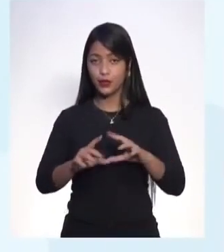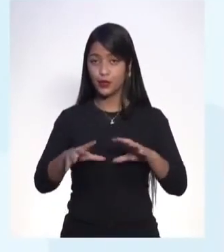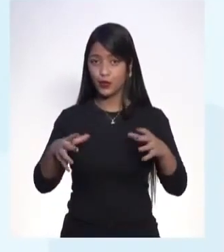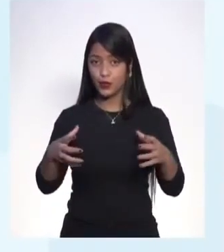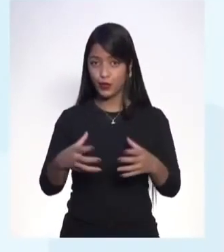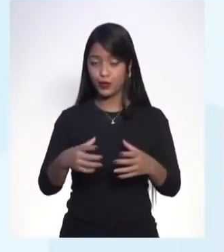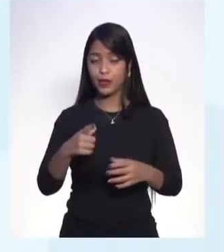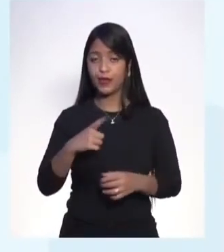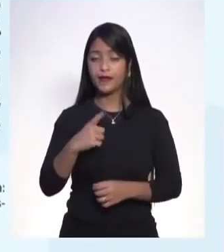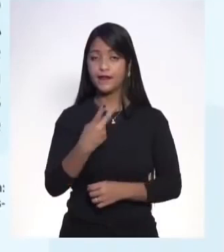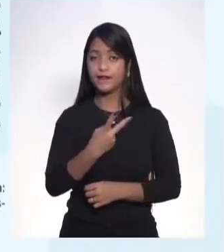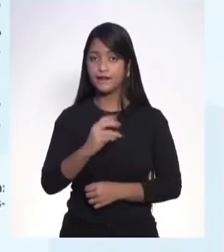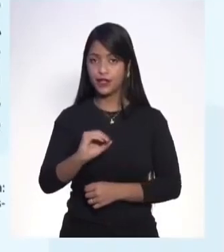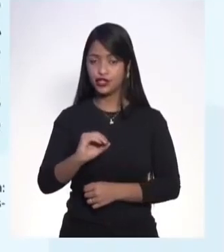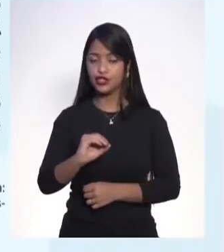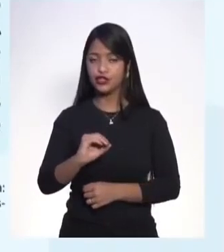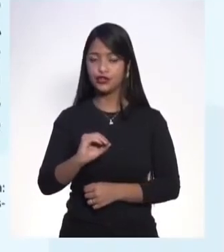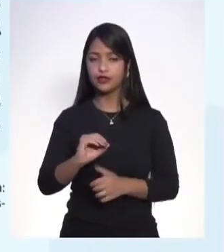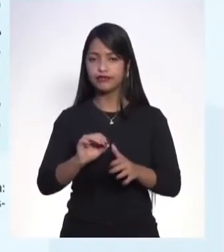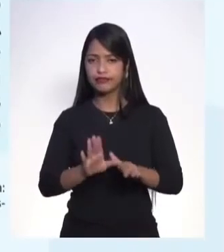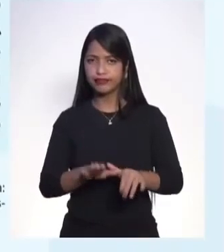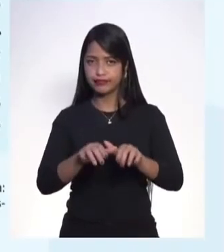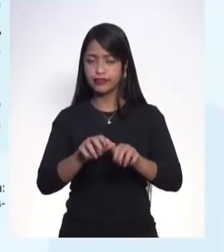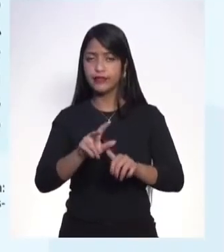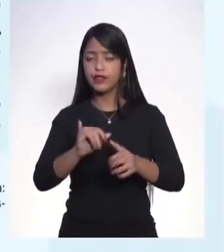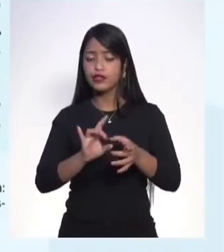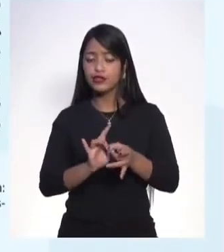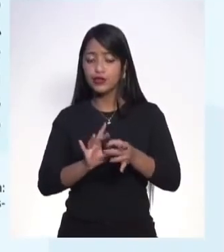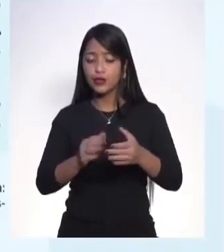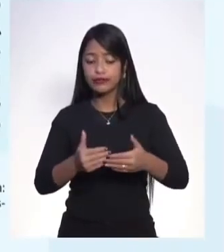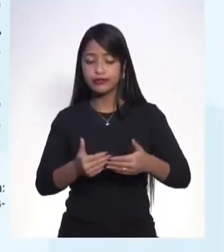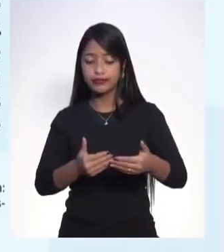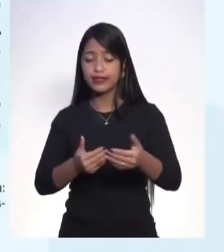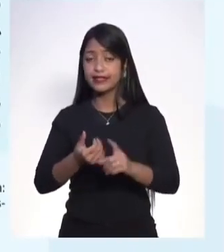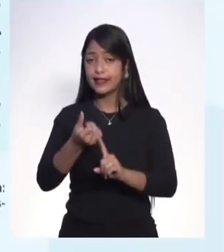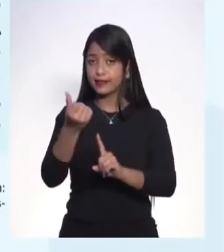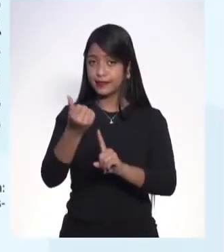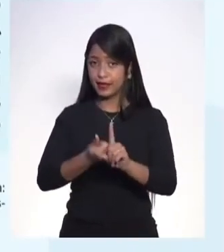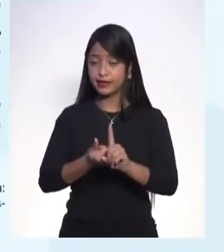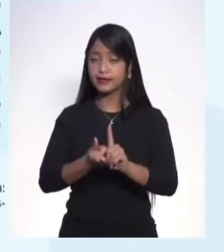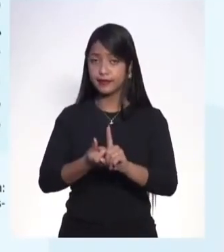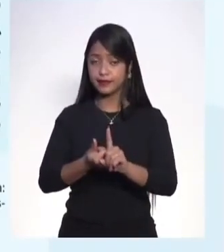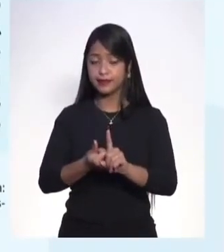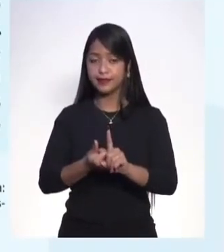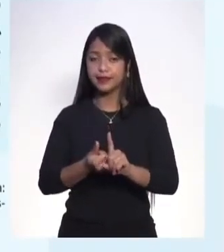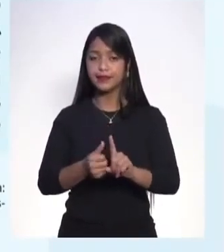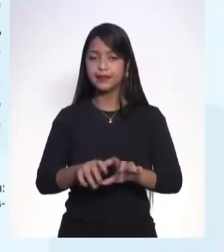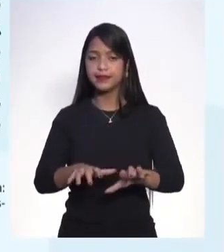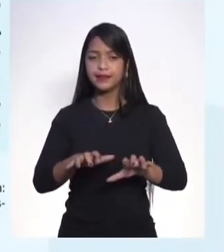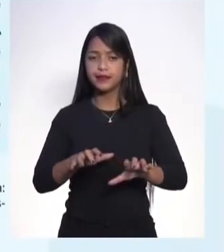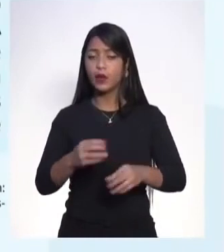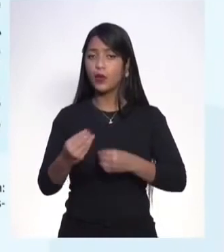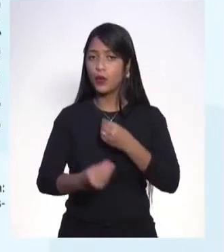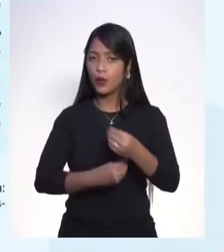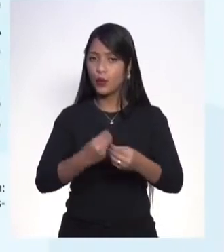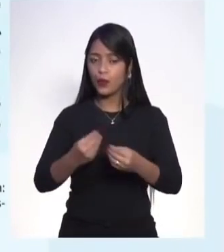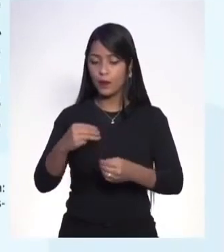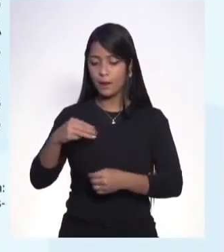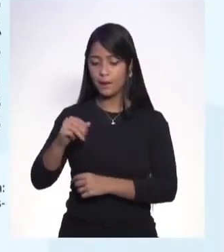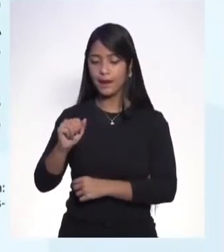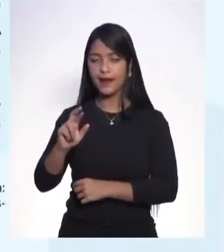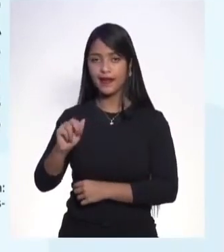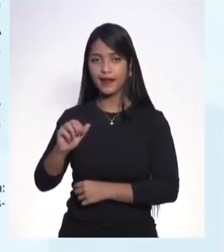20 indivíduos, só deverá ser solto 6 meses depois do primeiro. dessa vez sem o auxílio dos